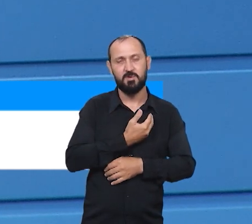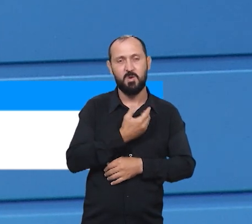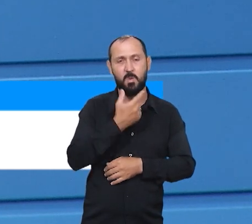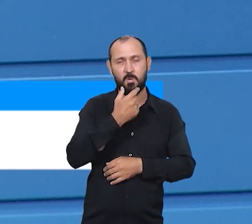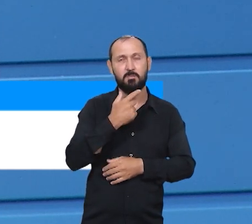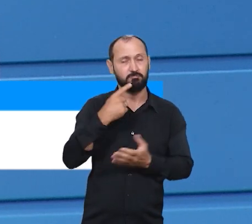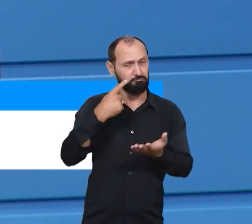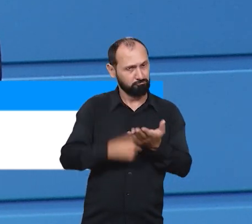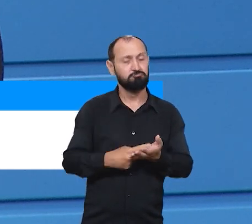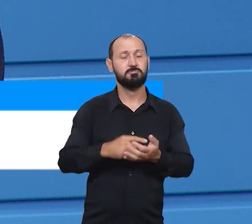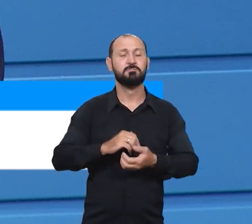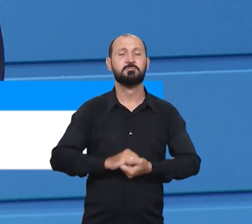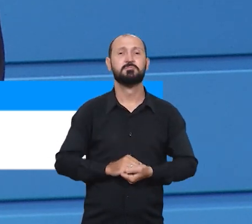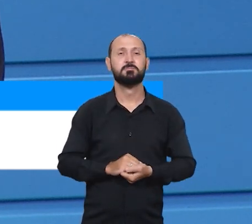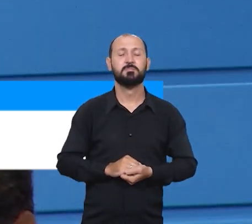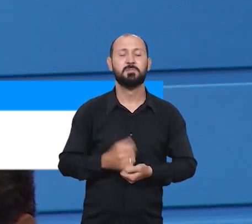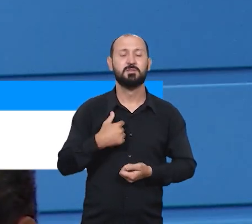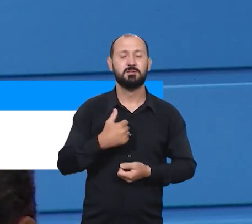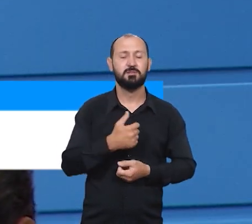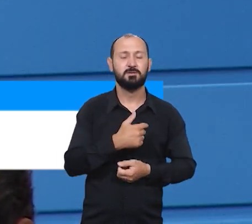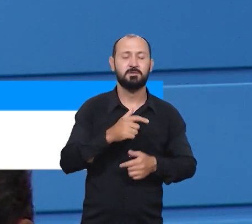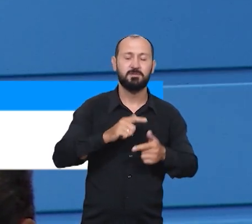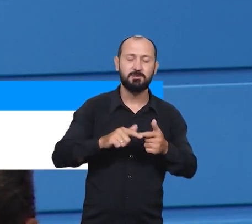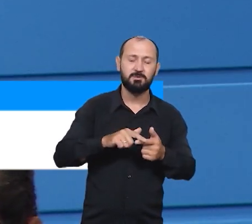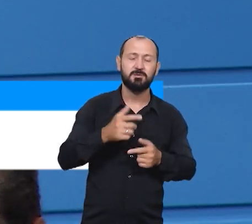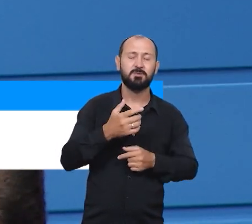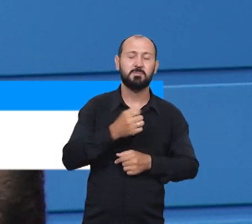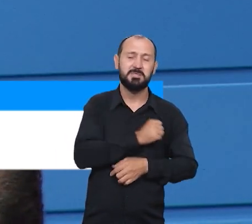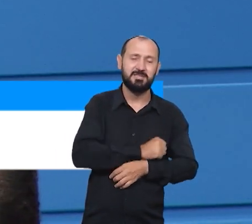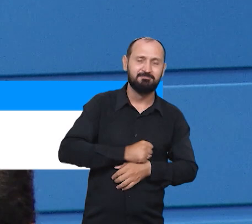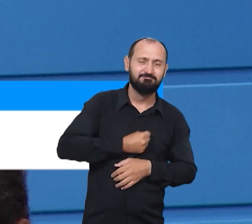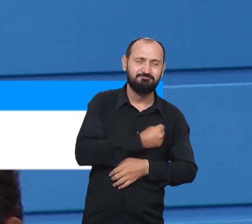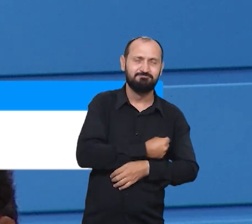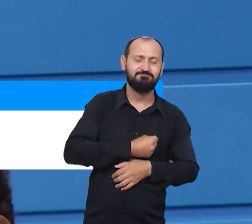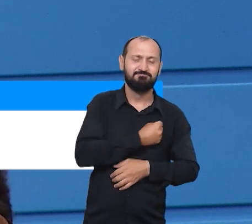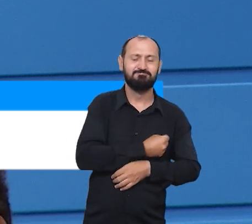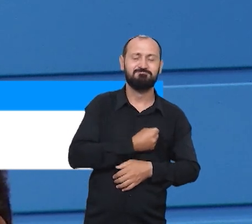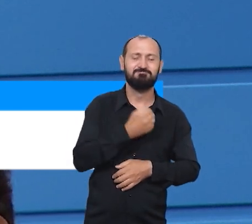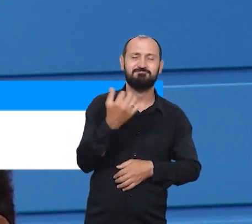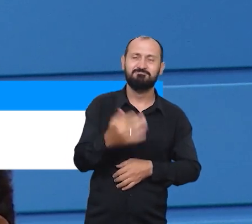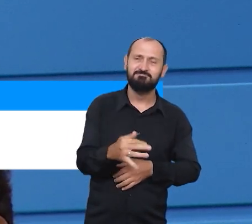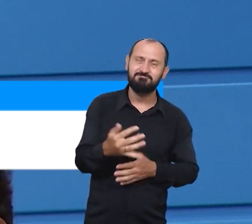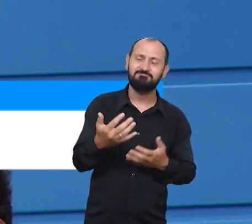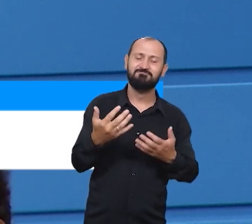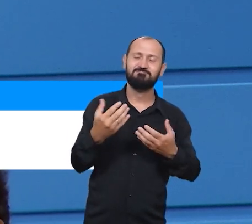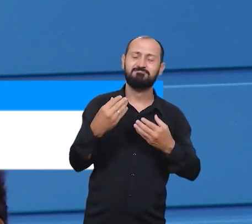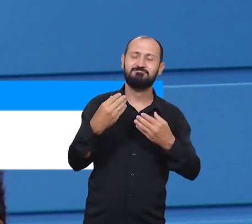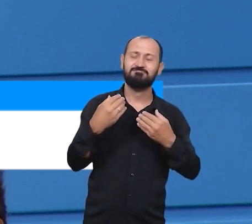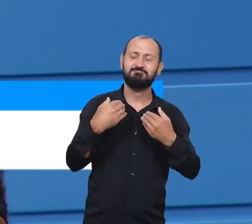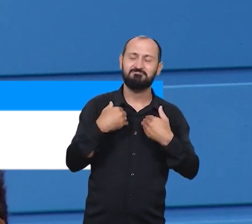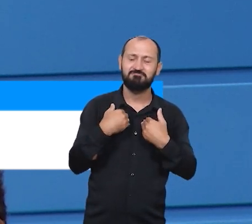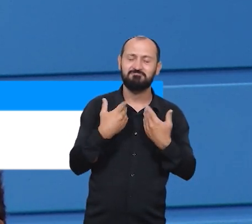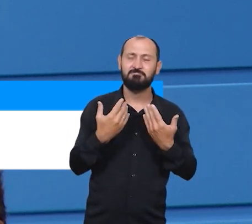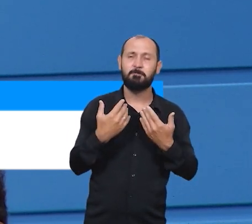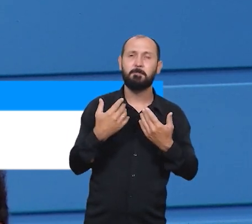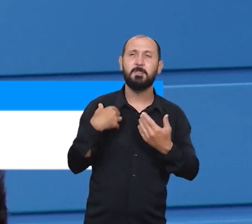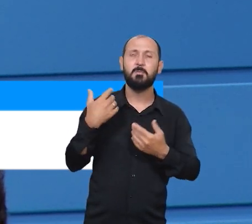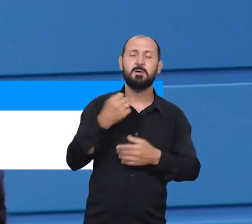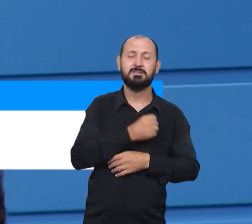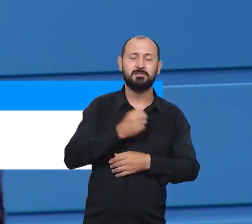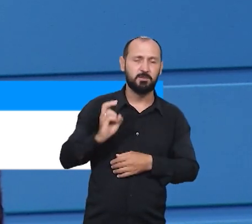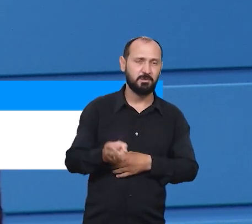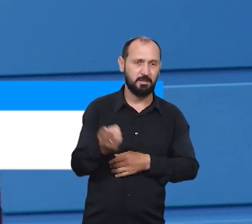bom amigo, um homem de palavra. A gente fica aqui com dor no coração, uma saudade que com certeza